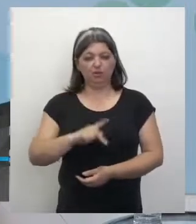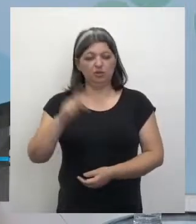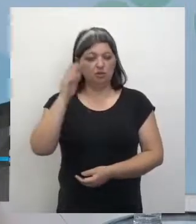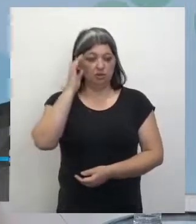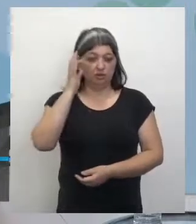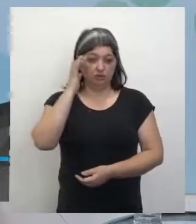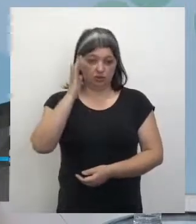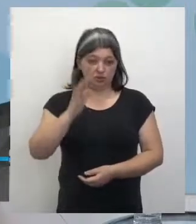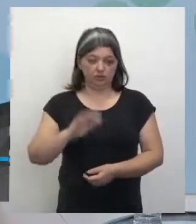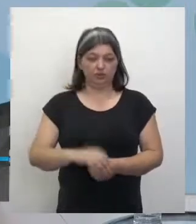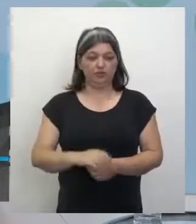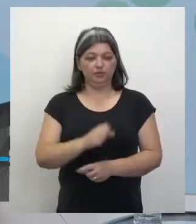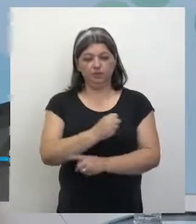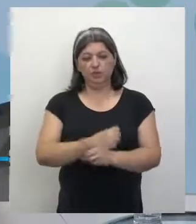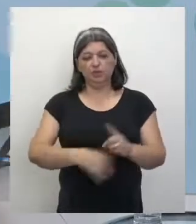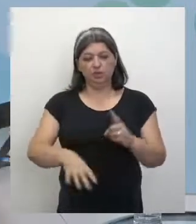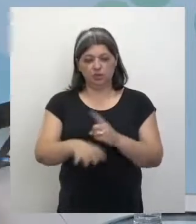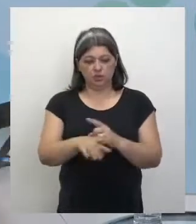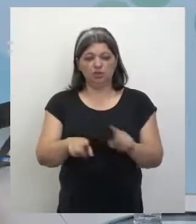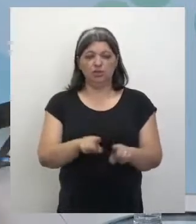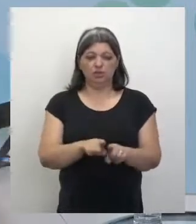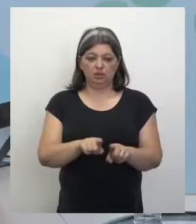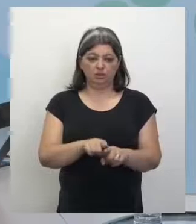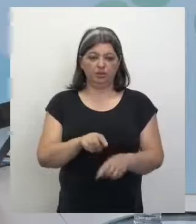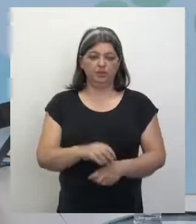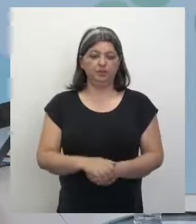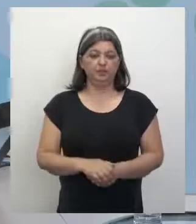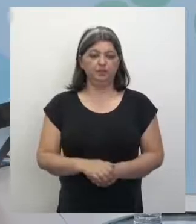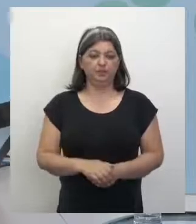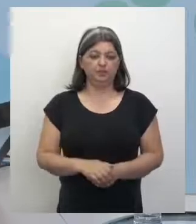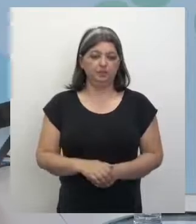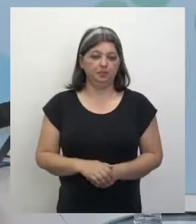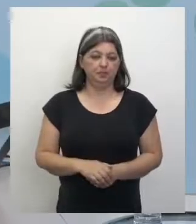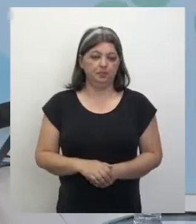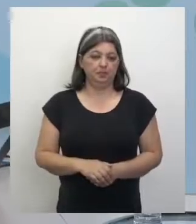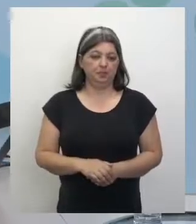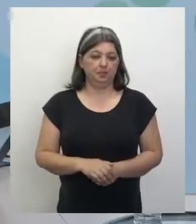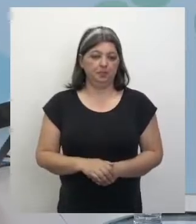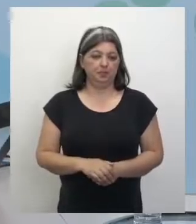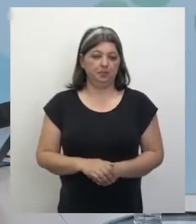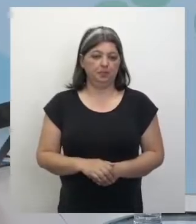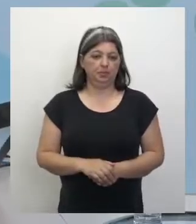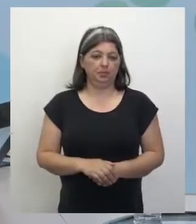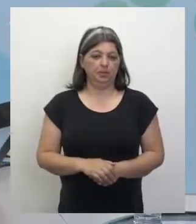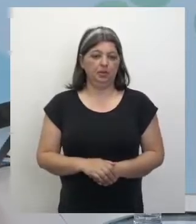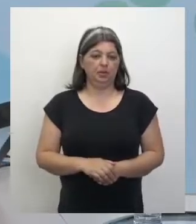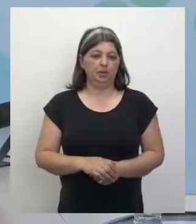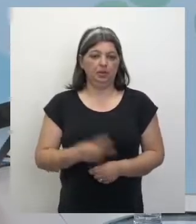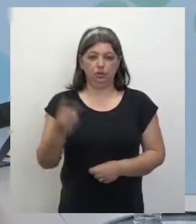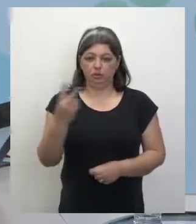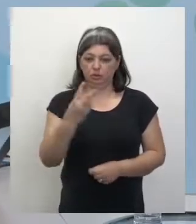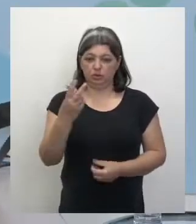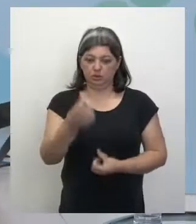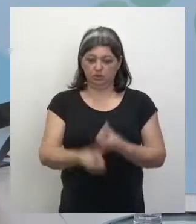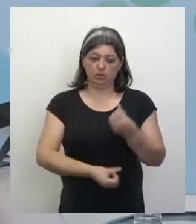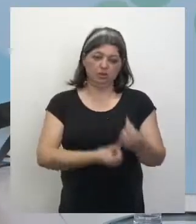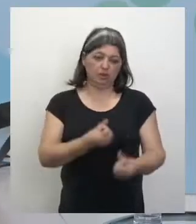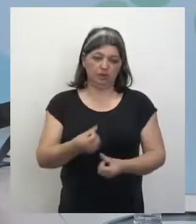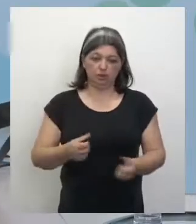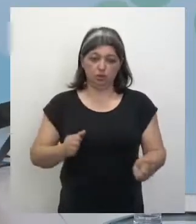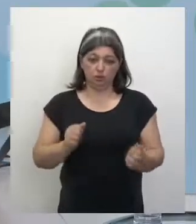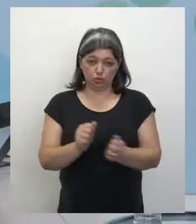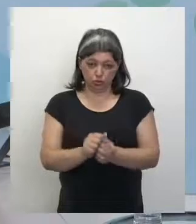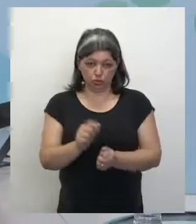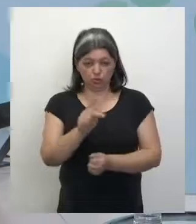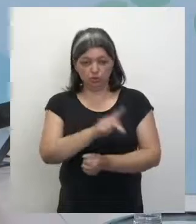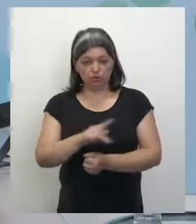filosofia e sociologia, então, na verdade, até queria contar para vocês. A partir do segundo semestre, estarei junto com as professoras Jennifer